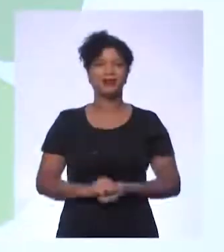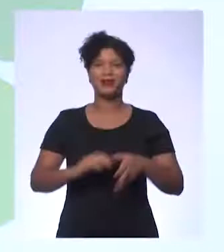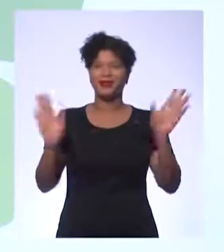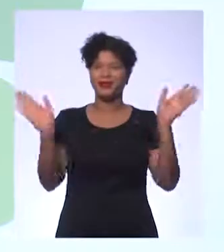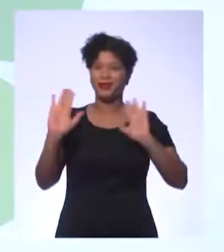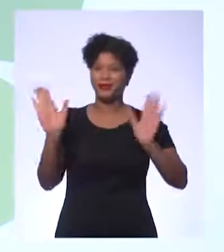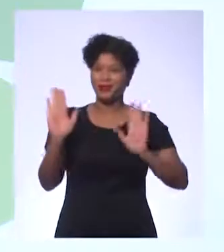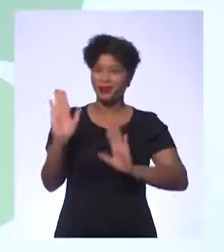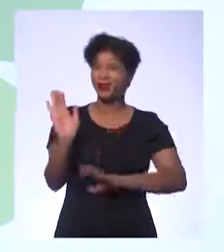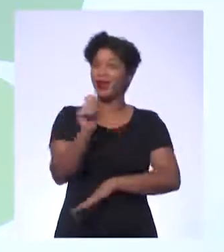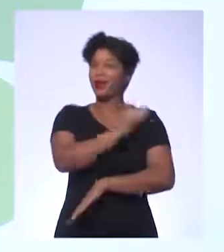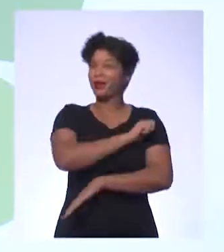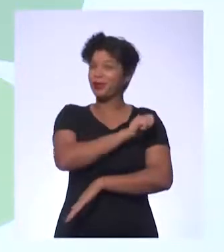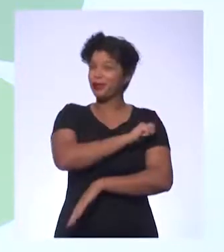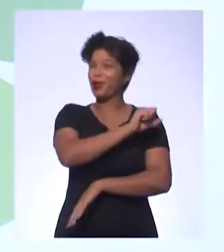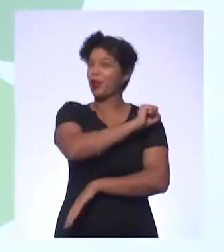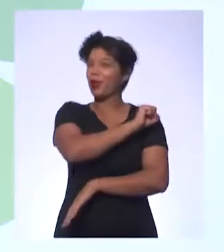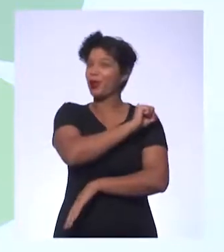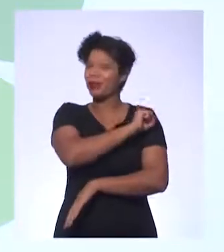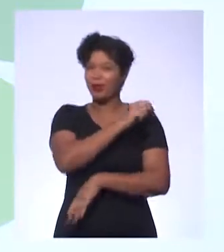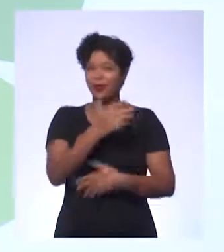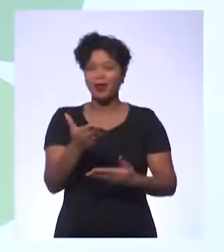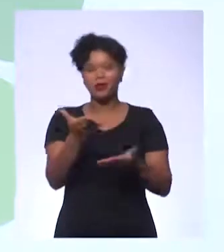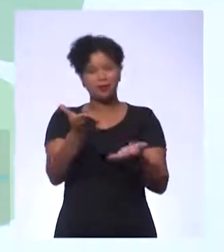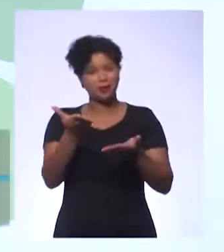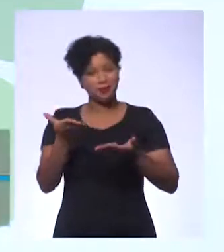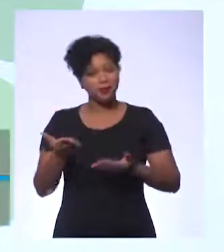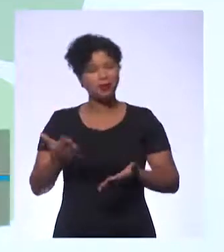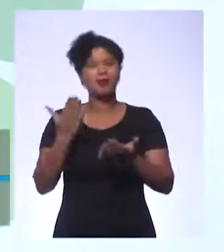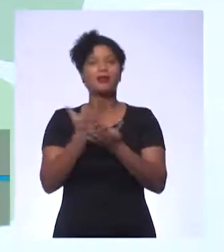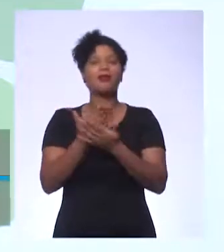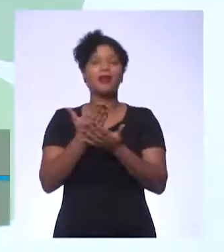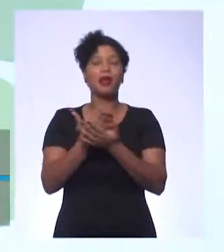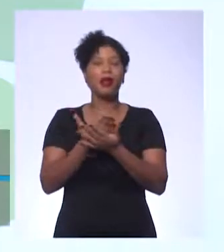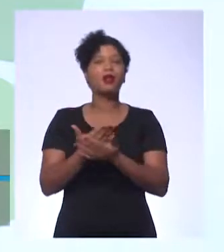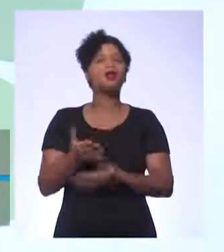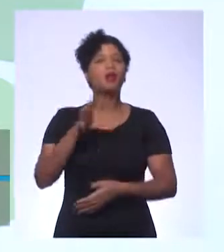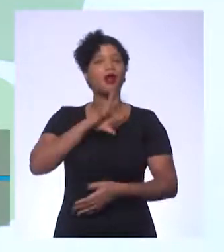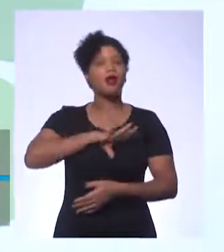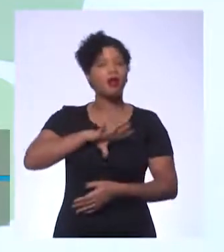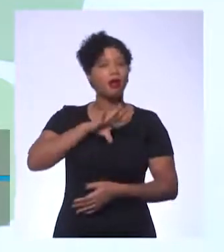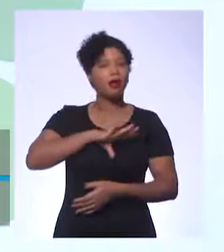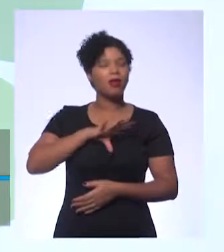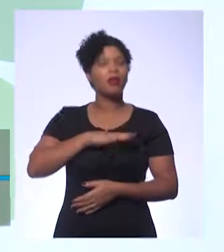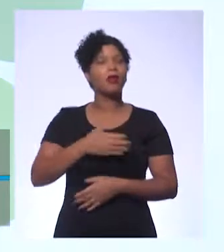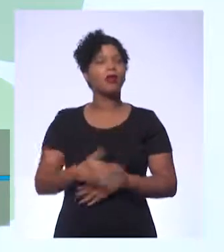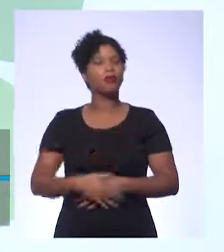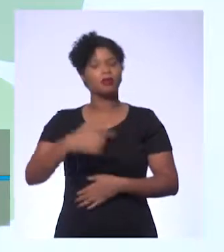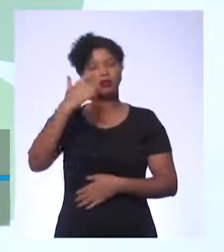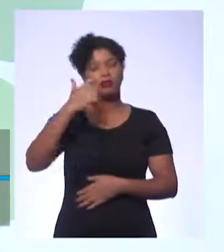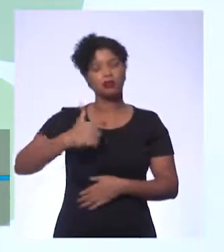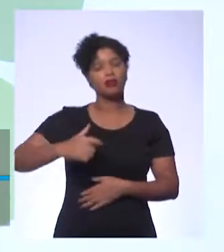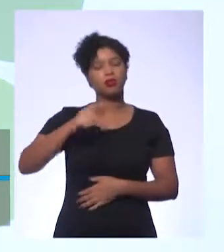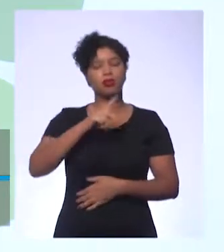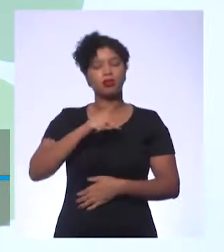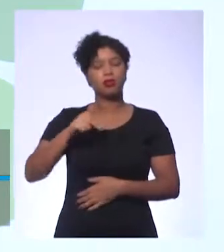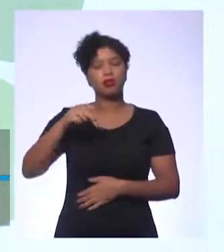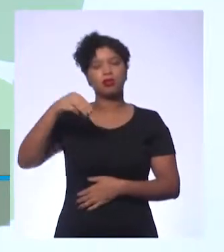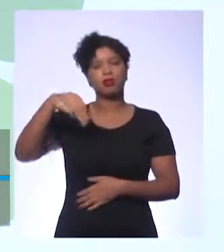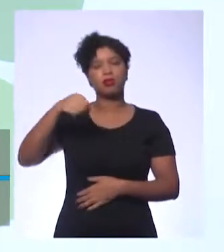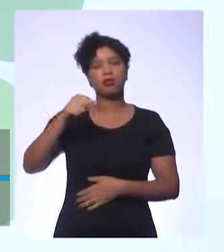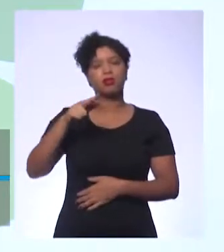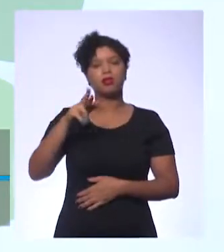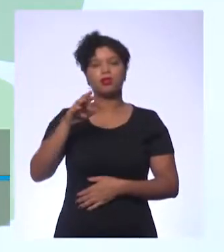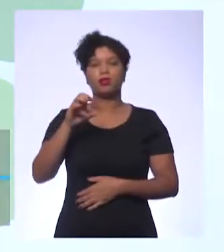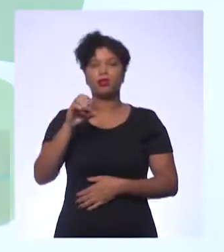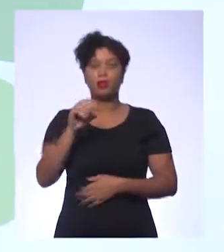Olá, alunos do oitavo ano, sejam muito bem-vindos a mais uma aula de língua portuguesa. Eu sou o professor Mauro Farias, estou junto